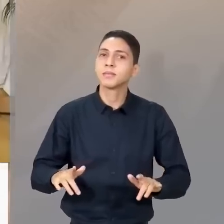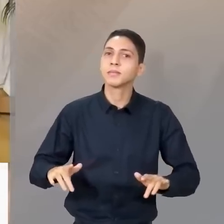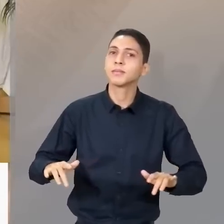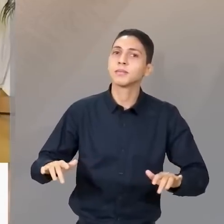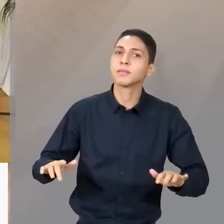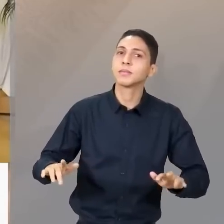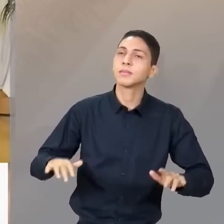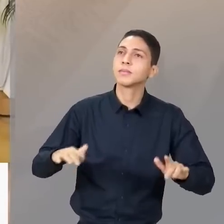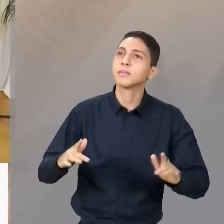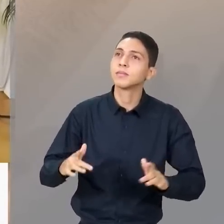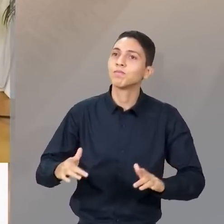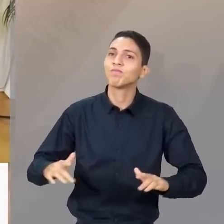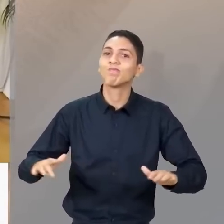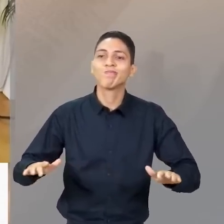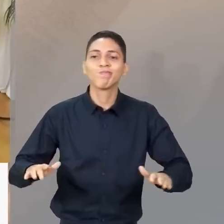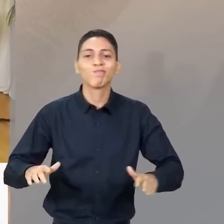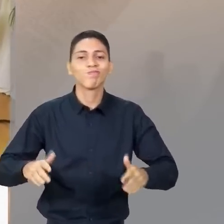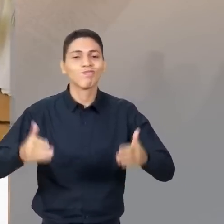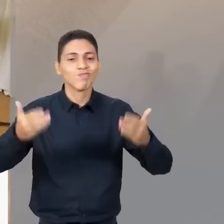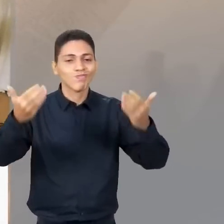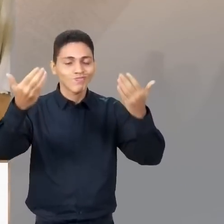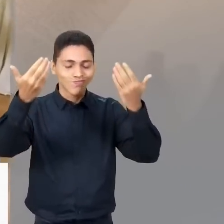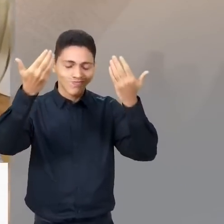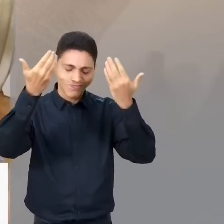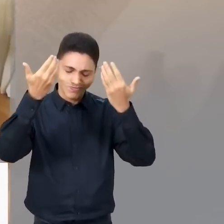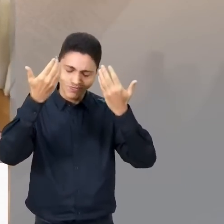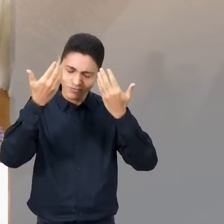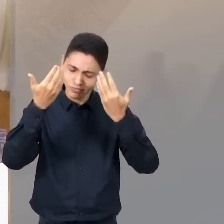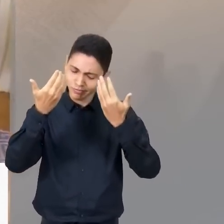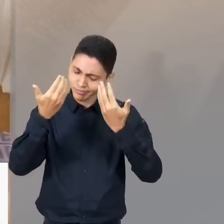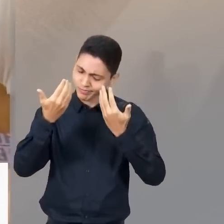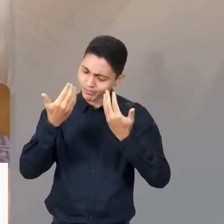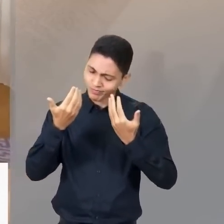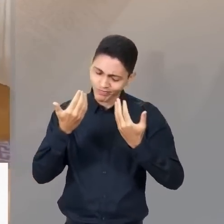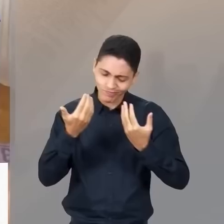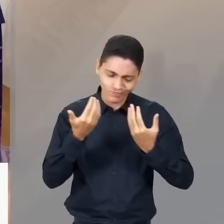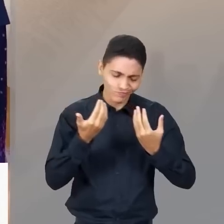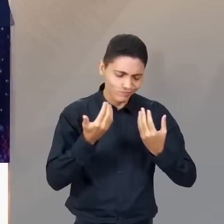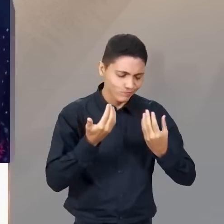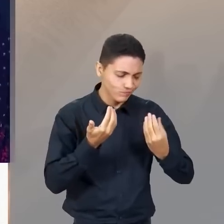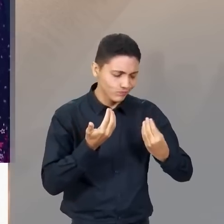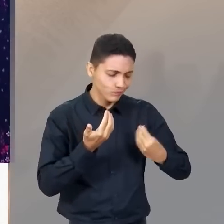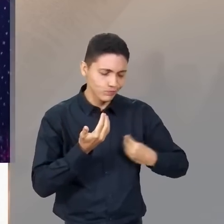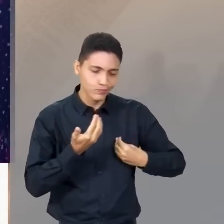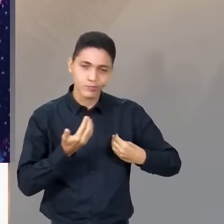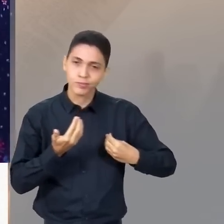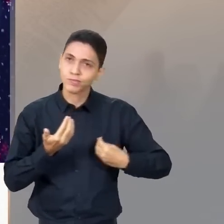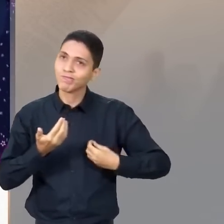Tal qual estou,